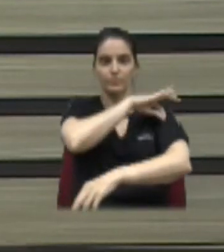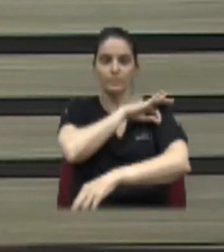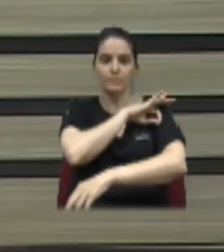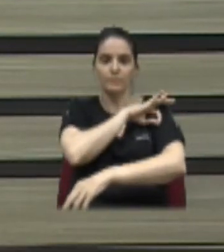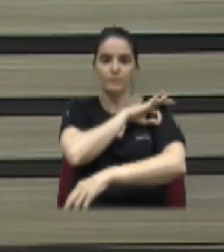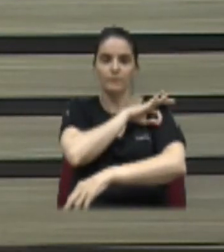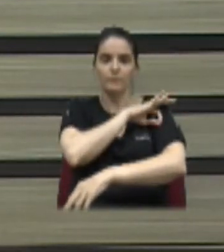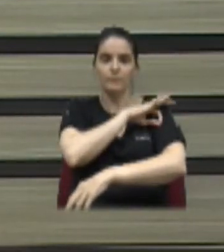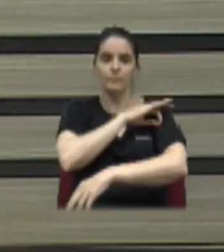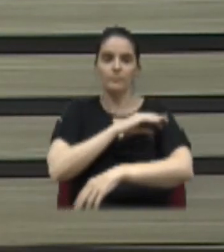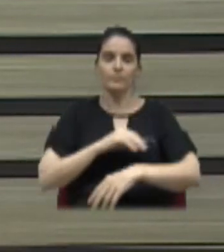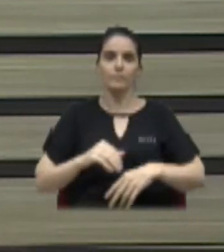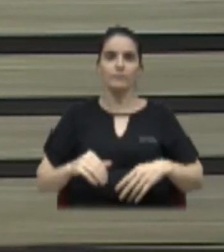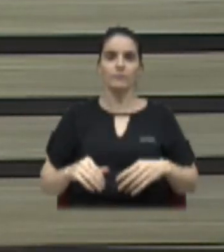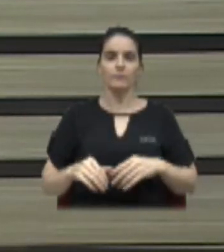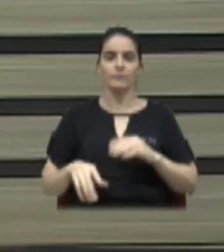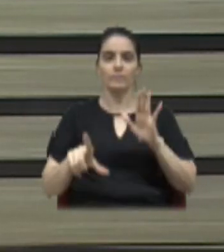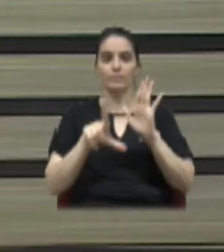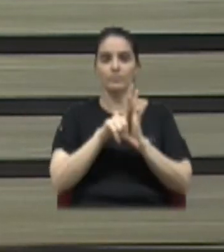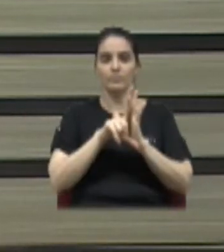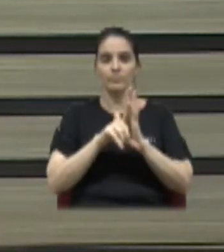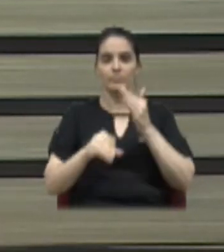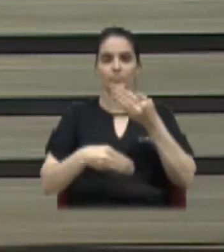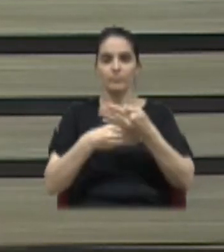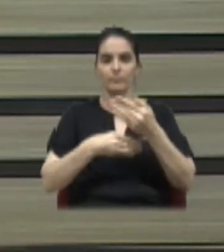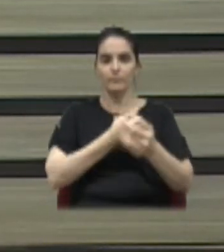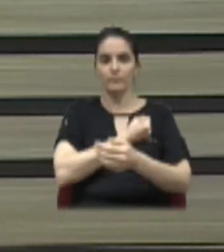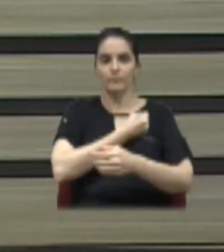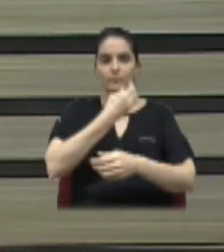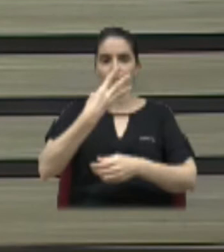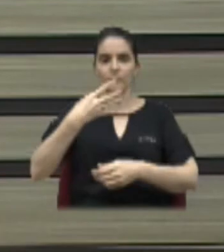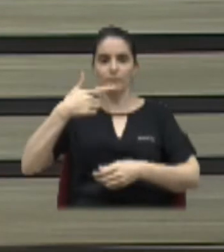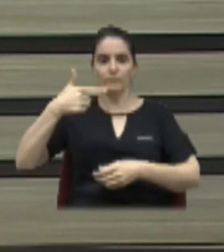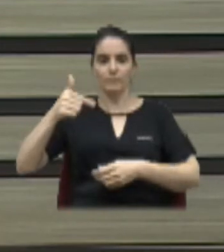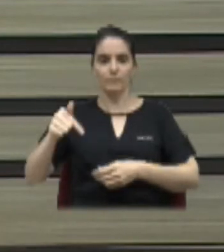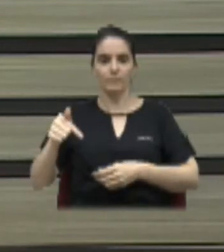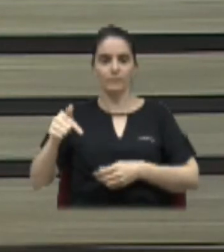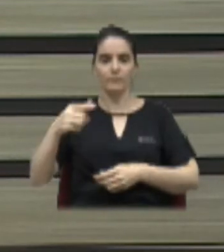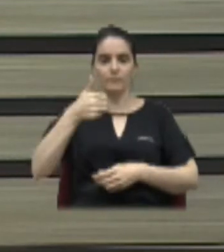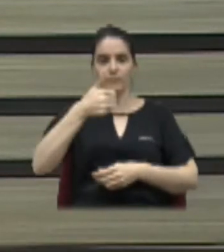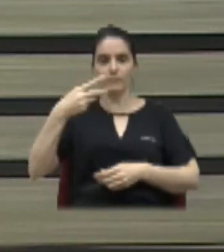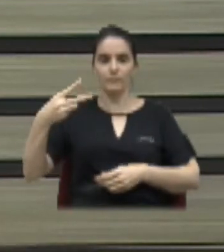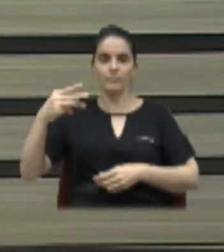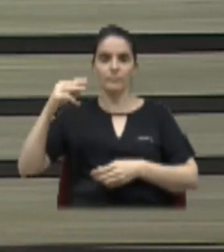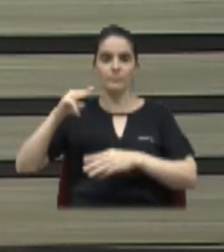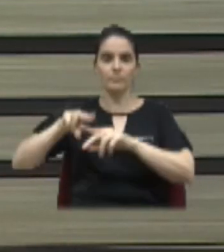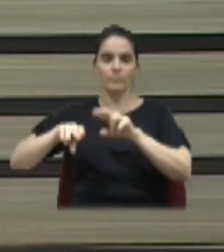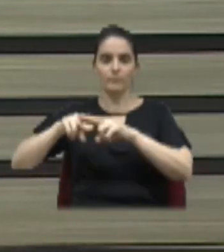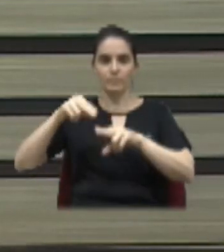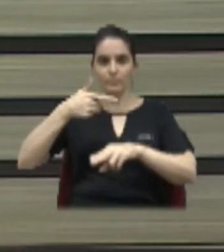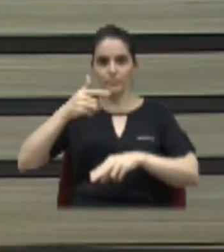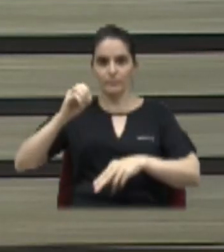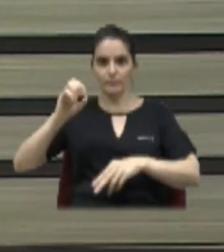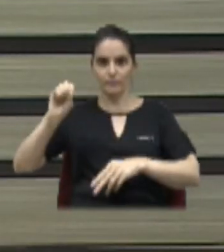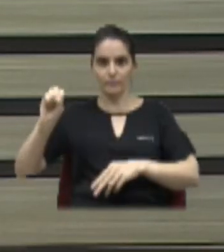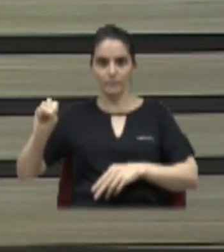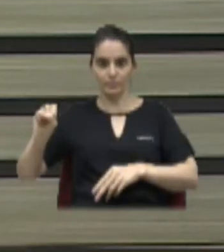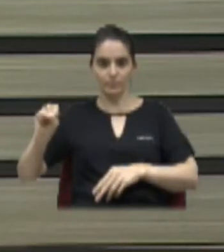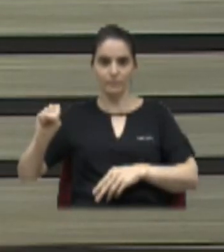excelentíssimo senhor prefeito municipal, que revoga a lei complementar número 427, de 13 de junho de 2008.